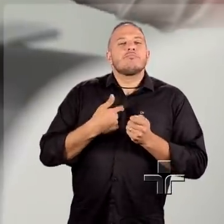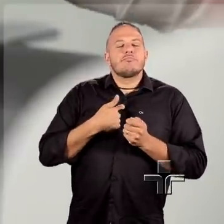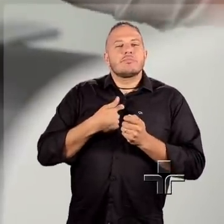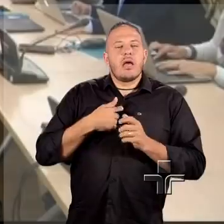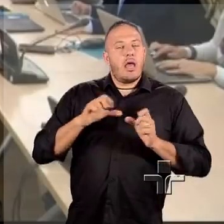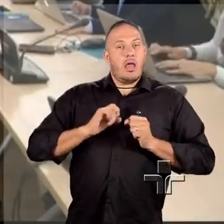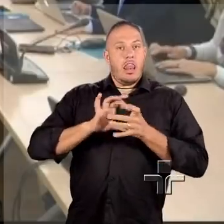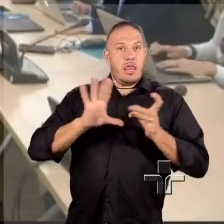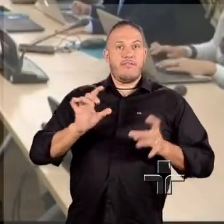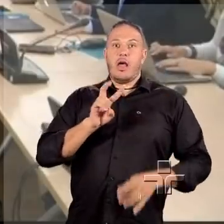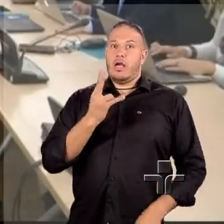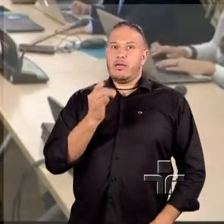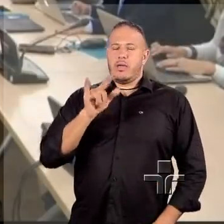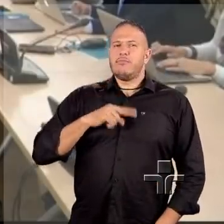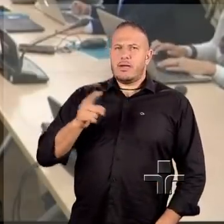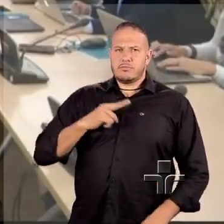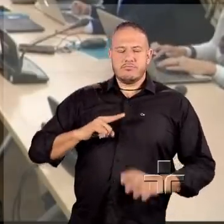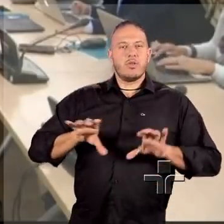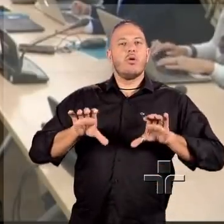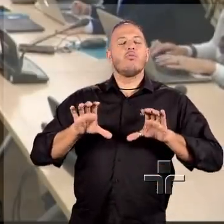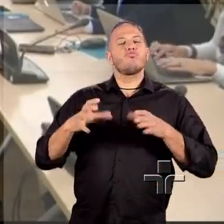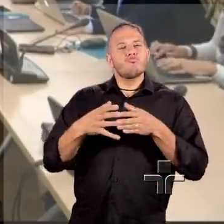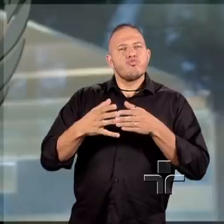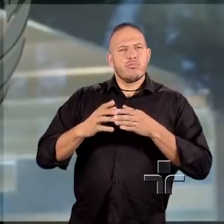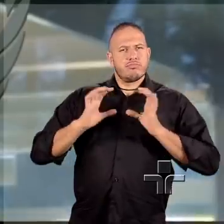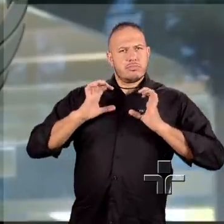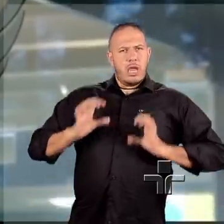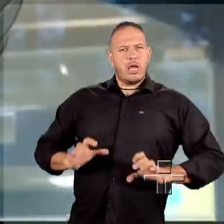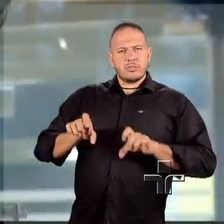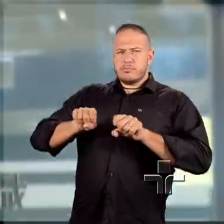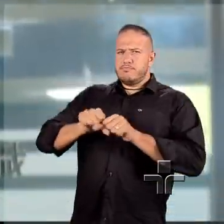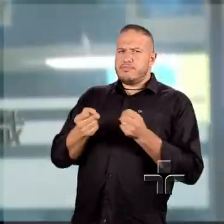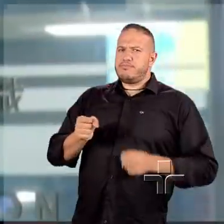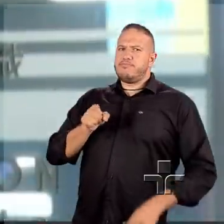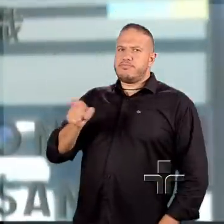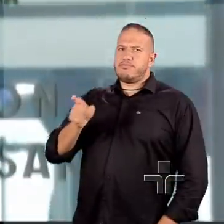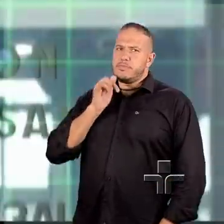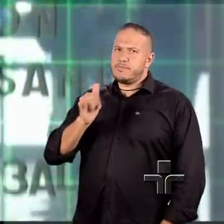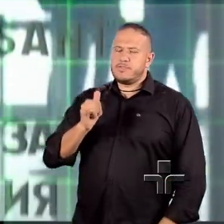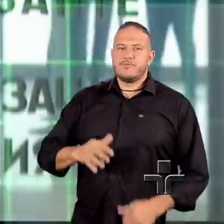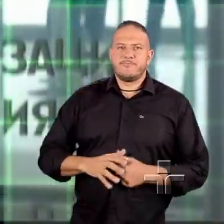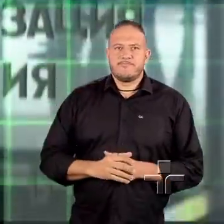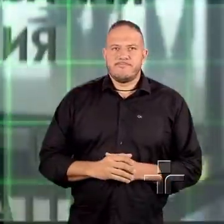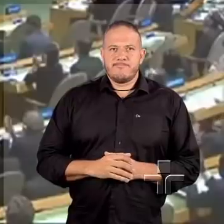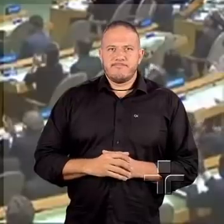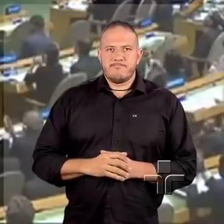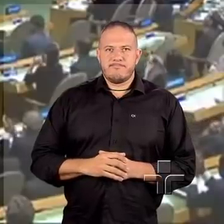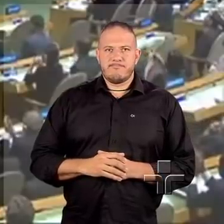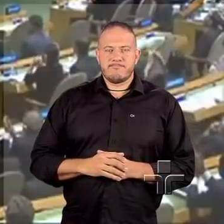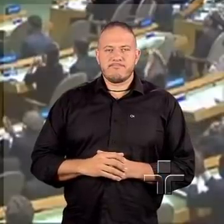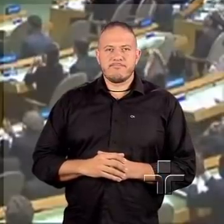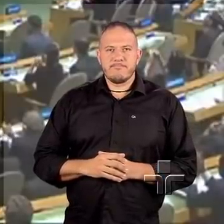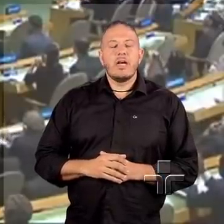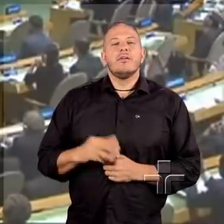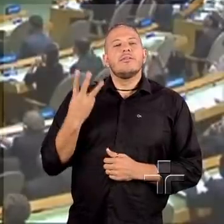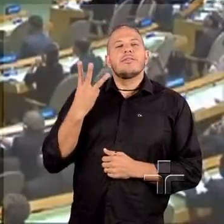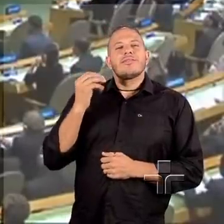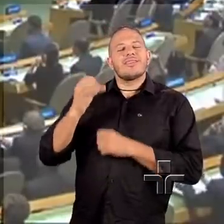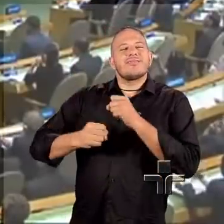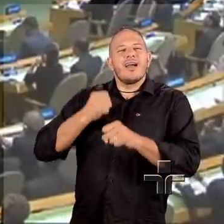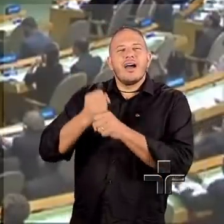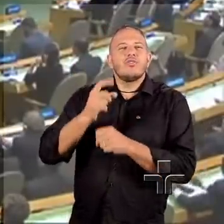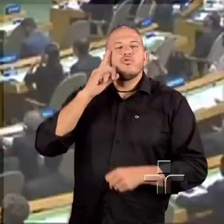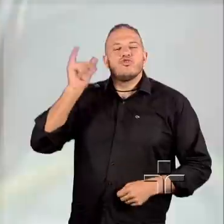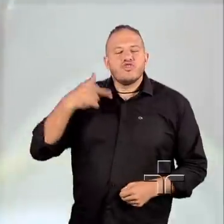vírus HIV. Ele foi repreendido pela comunidade científica por conduta antiética. Os 30 anos do Dia Nacional